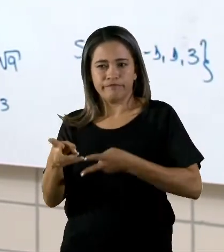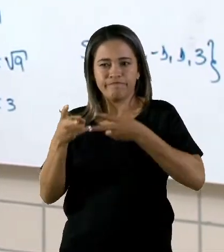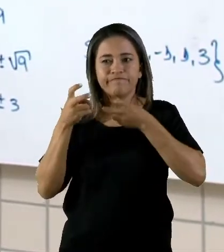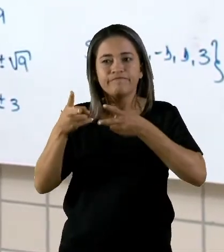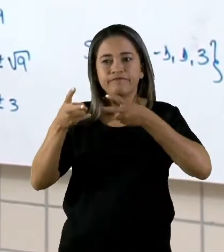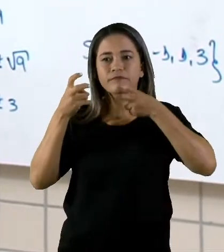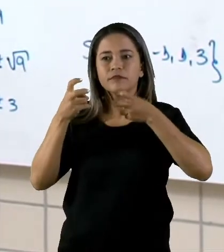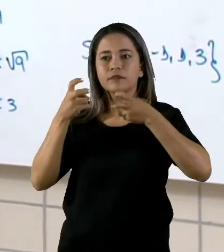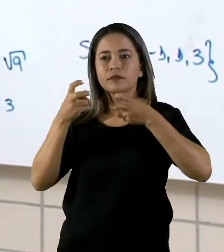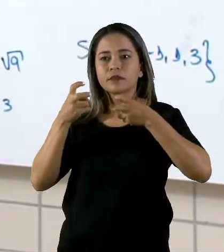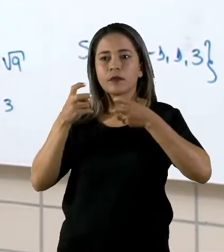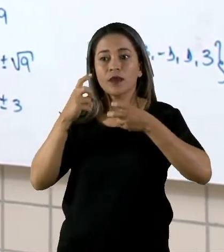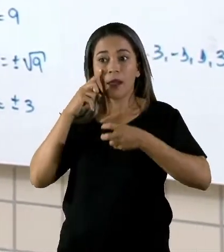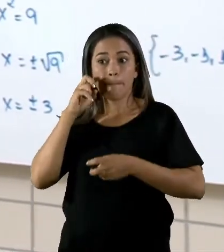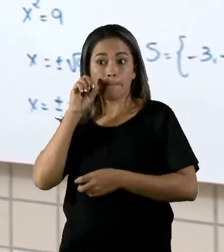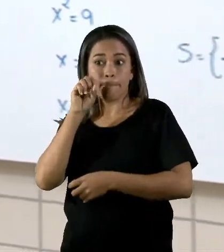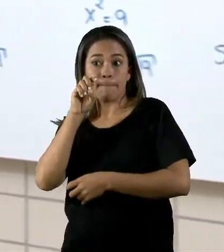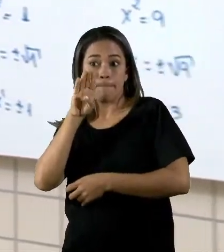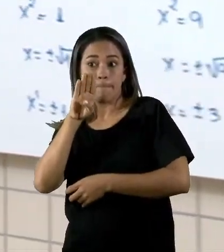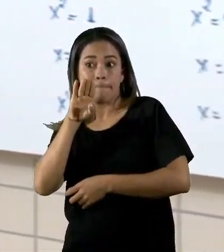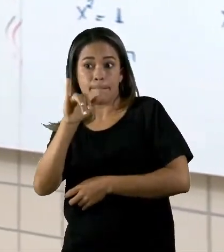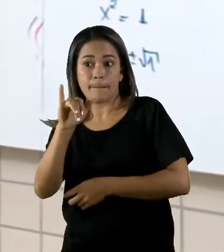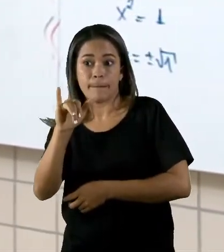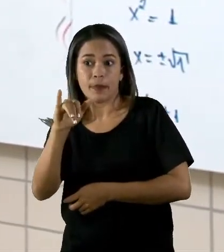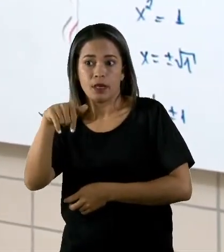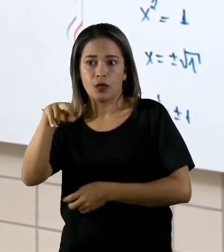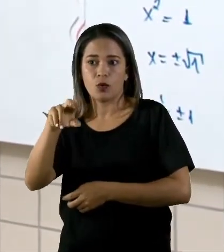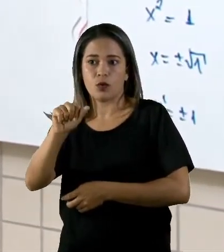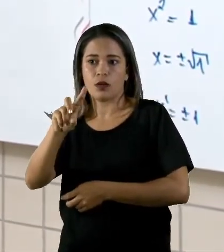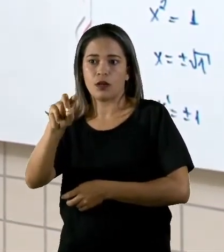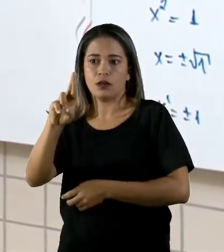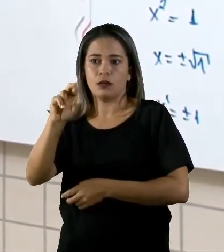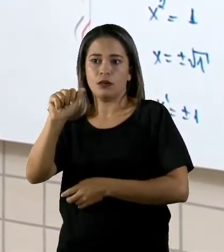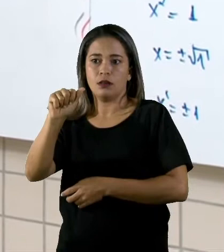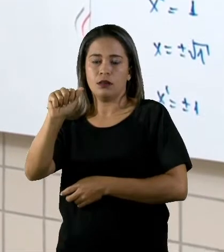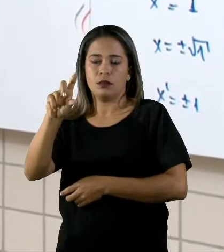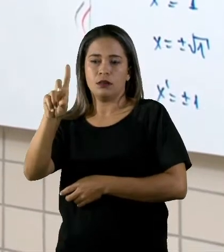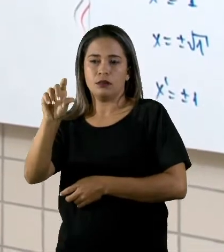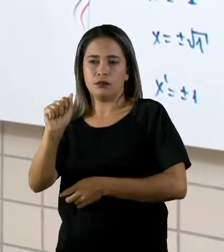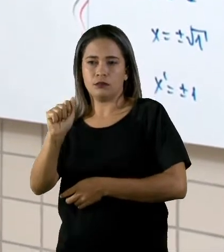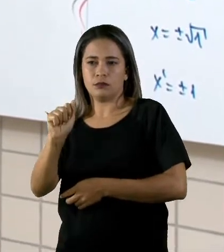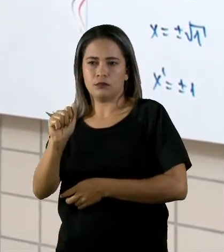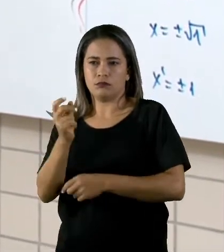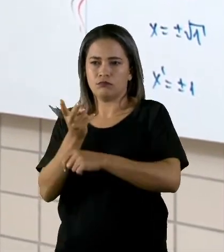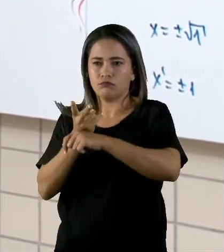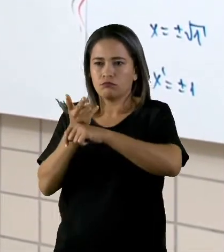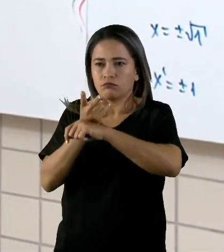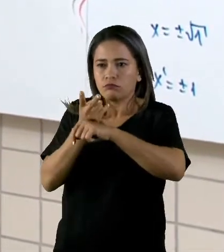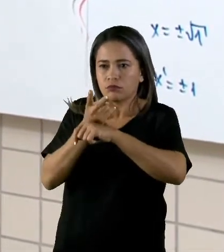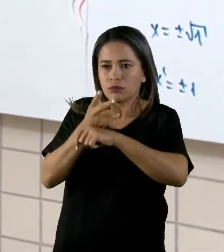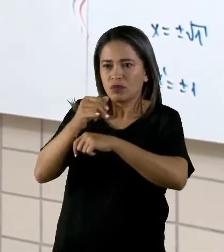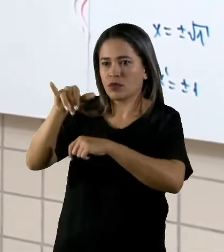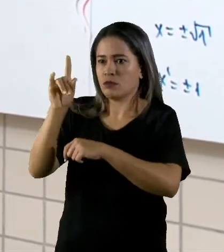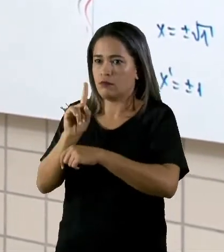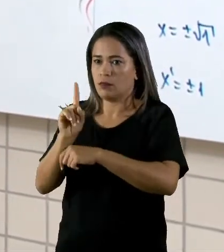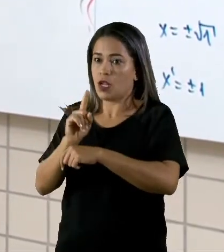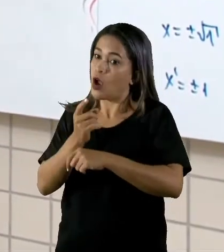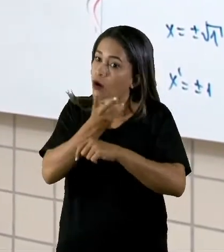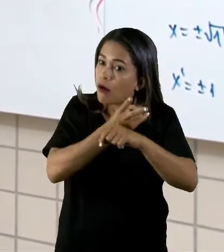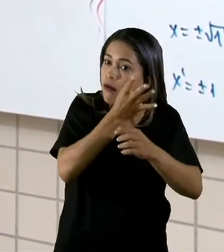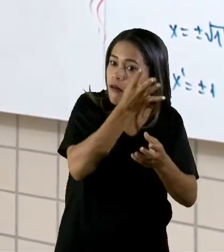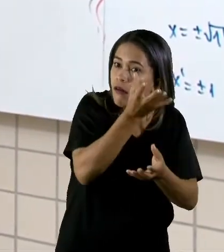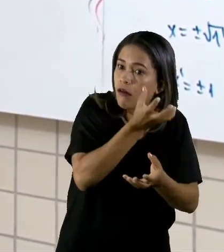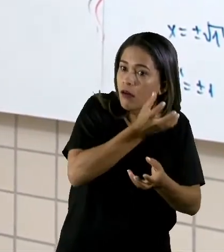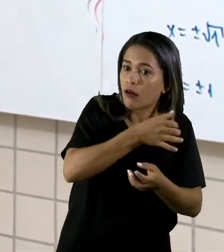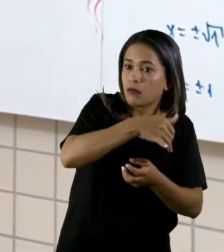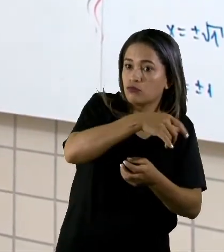equação biquadrada, eu não buscava o y, eu busco o x. Então eu preciso fazer o